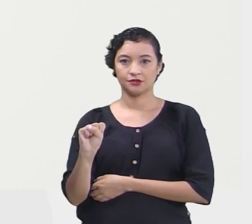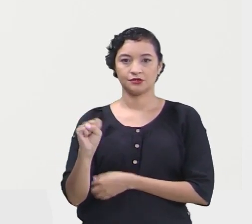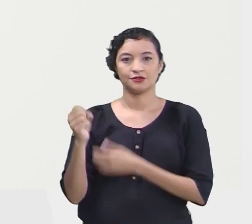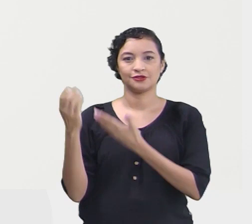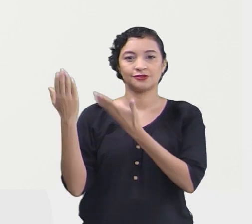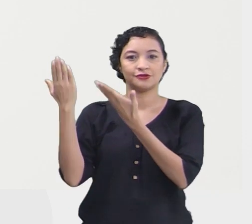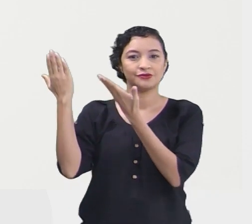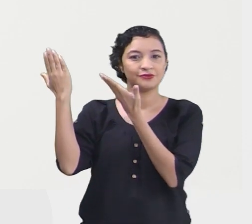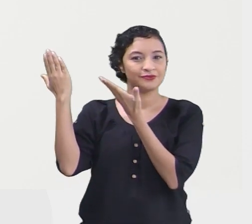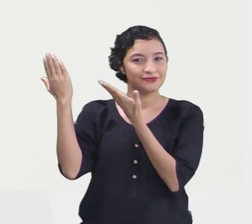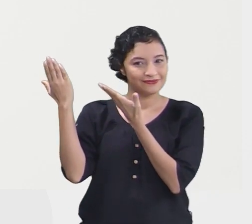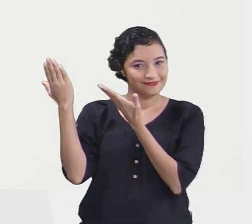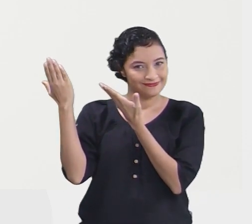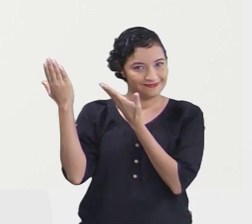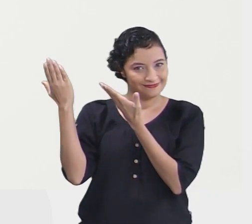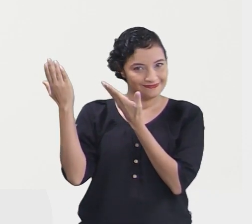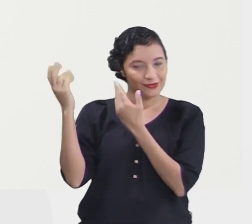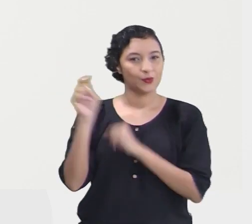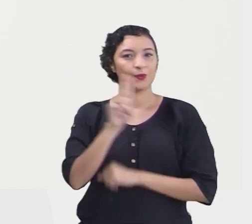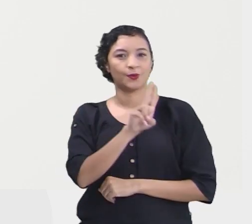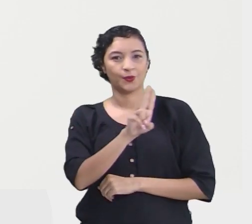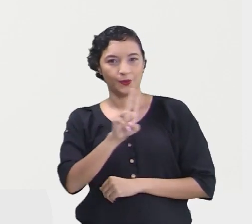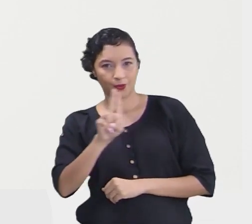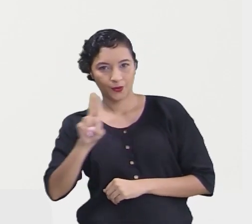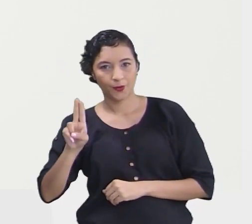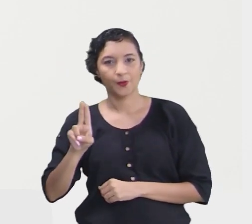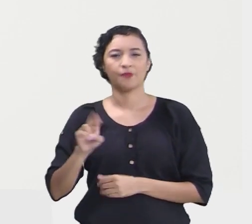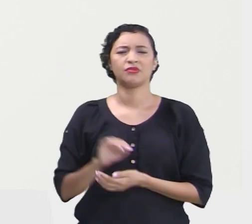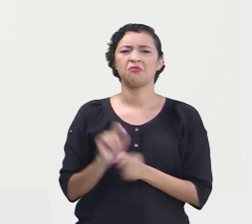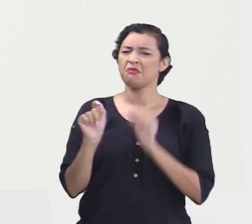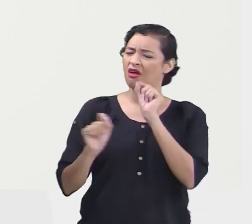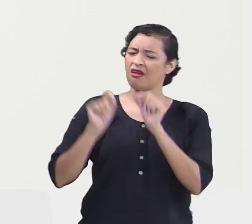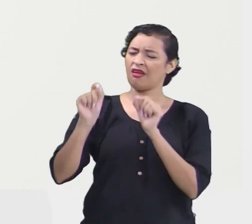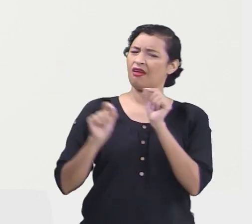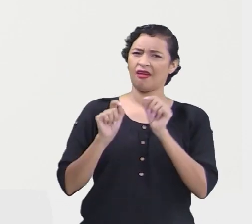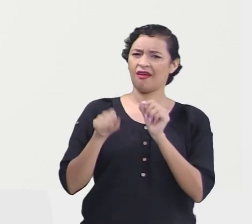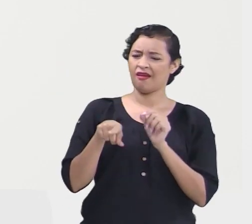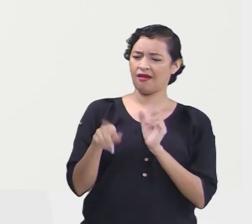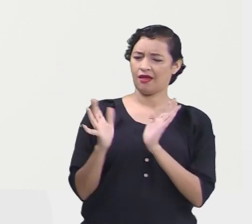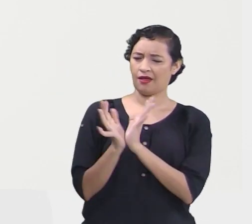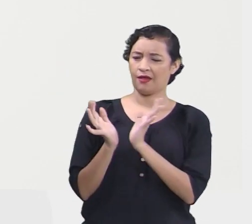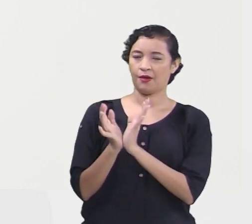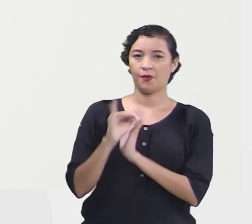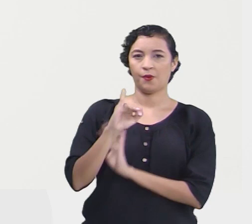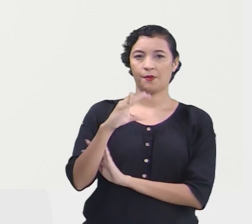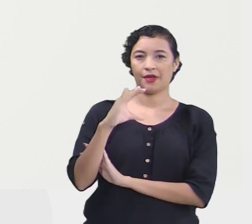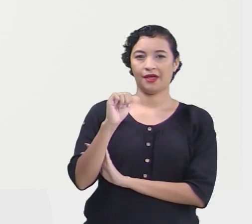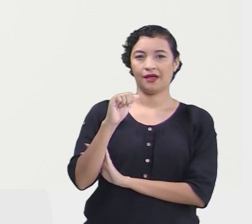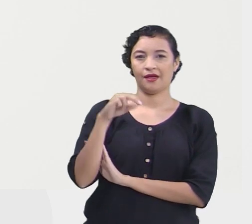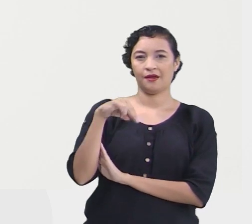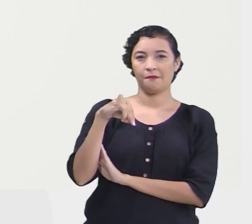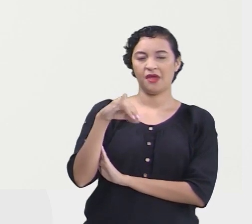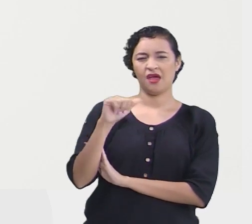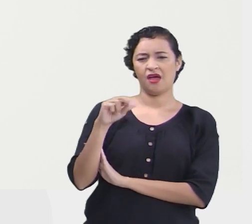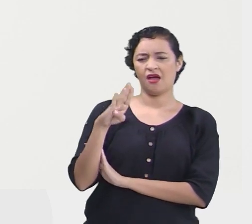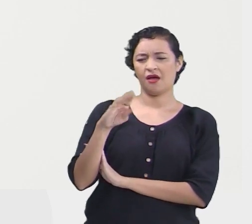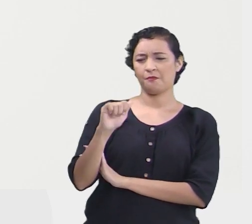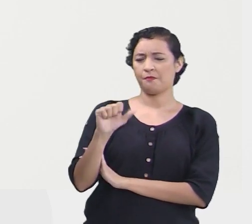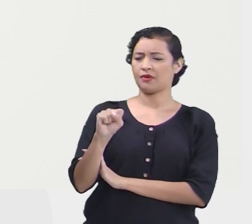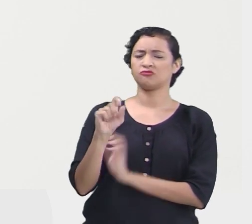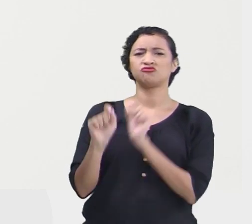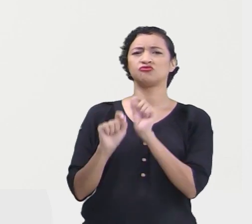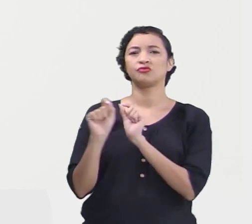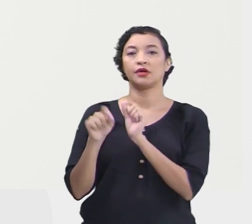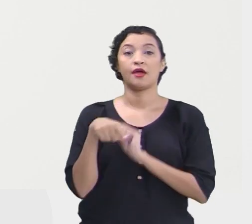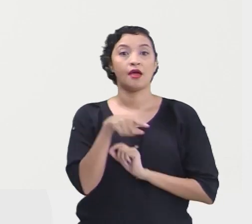verem o nome. Icamiabas. Quem era Icamiabas, professor? Lendárias Amazonas